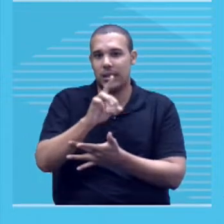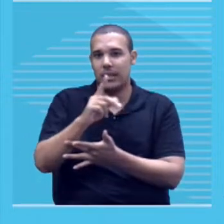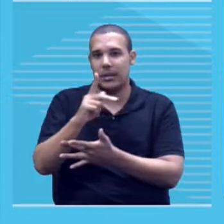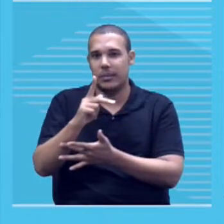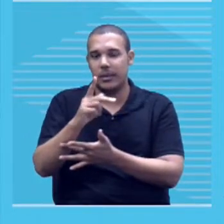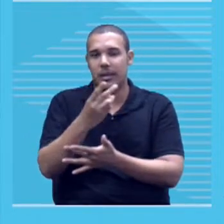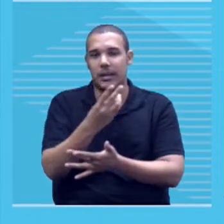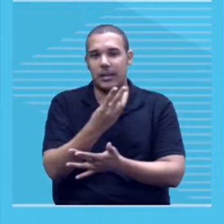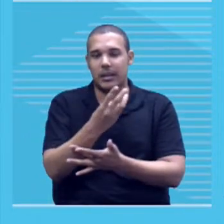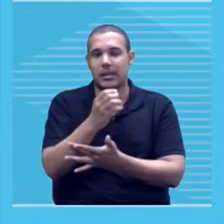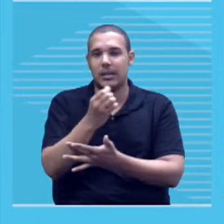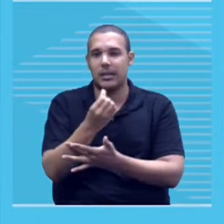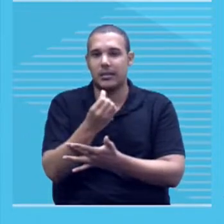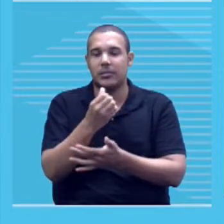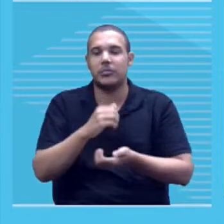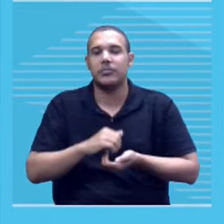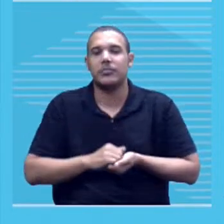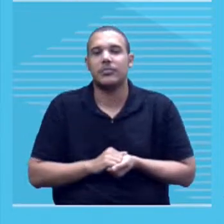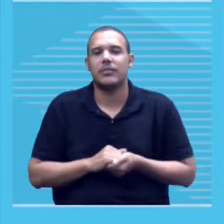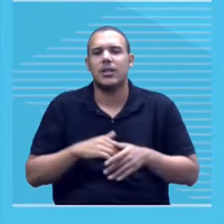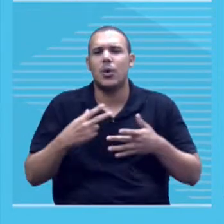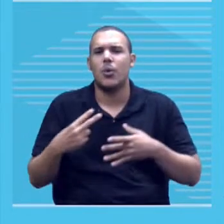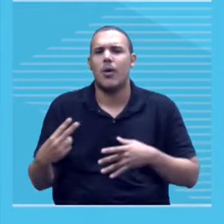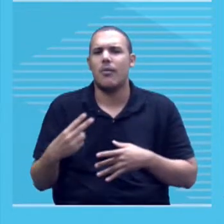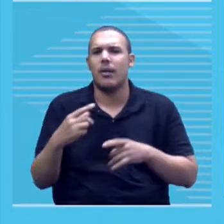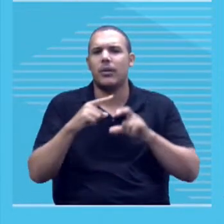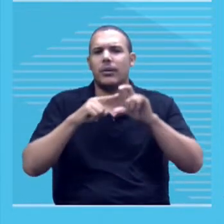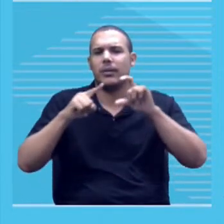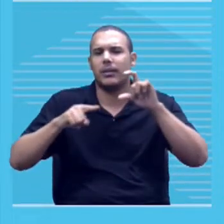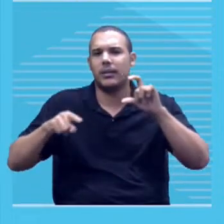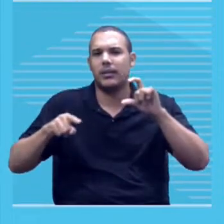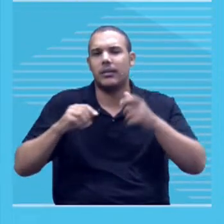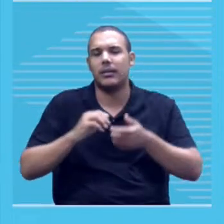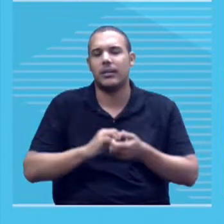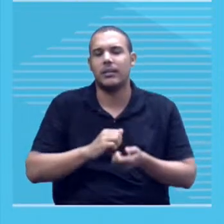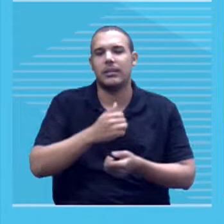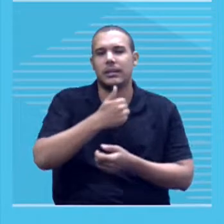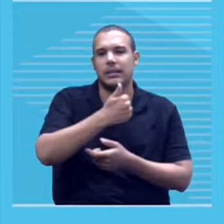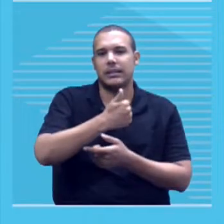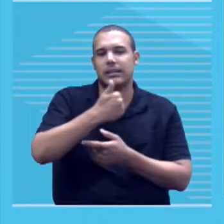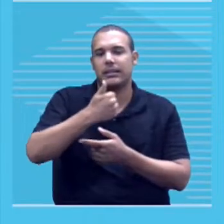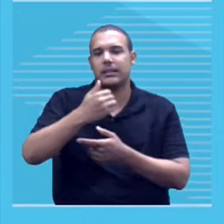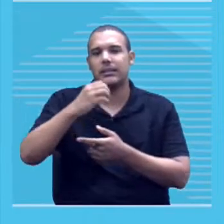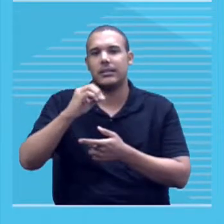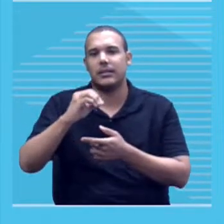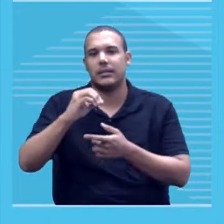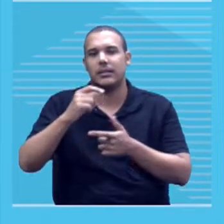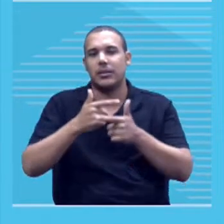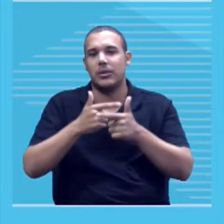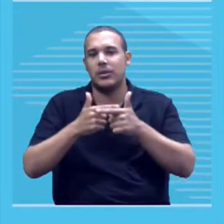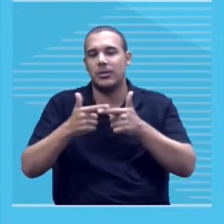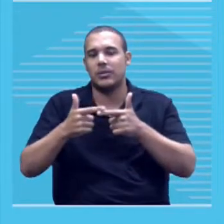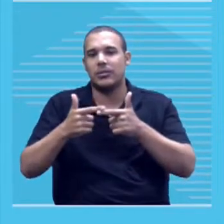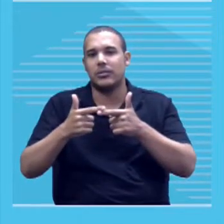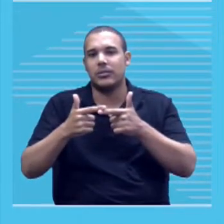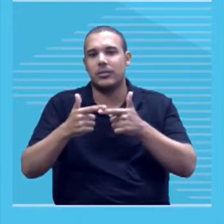mesma forma. Então, qual seria o valor da corrente? Seria 110 dividido por